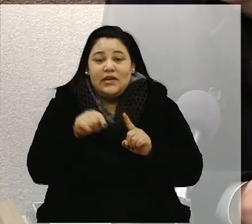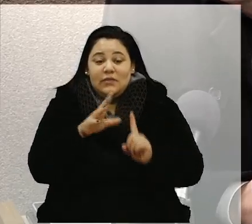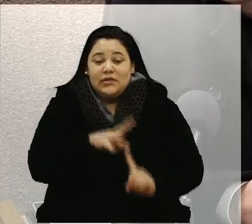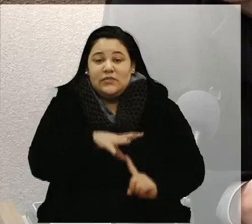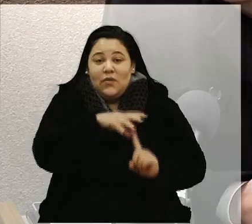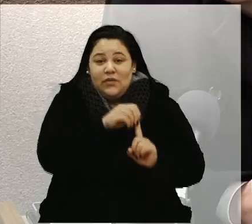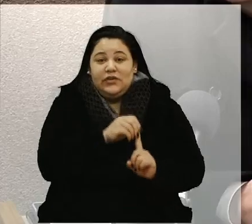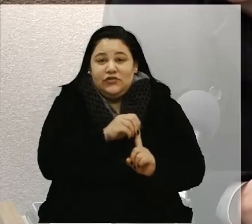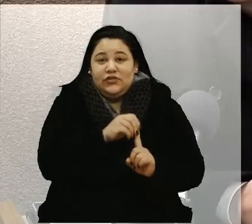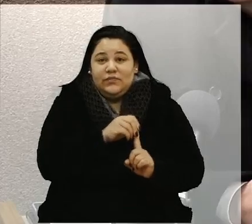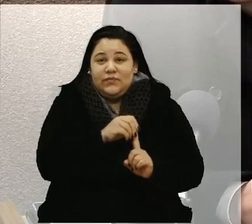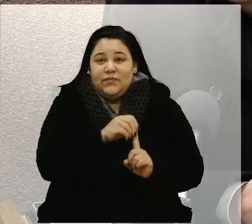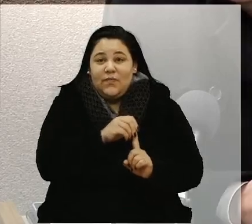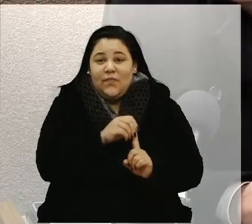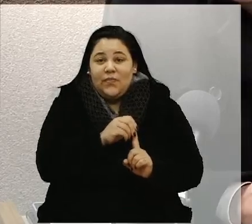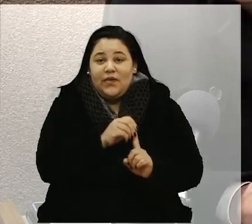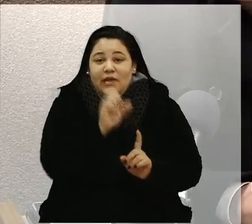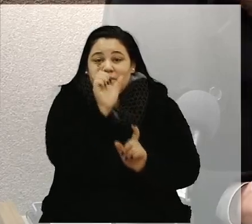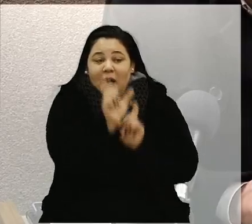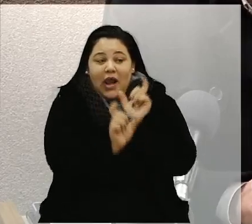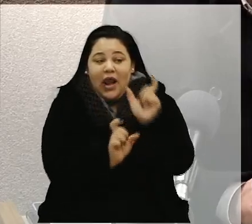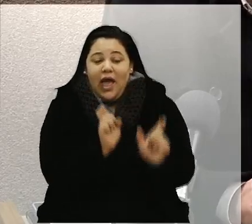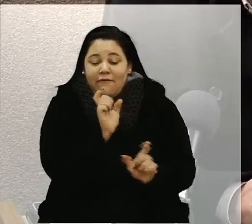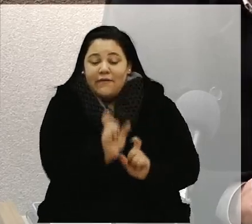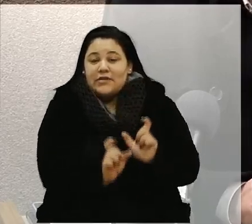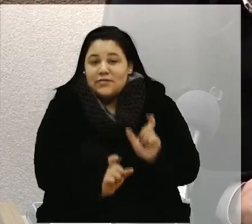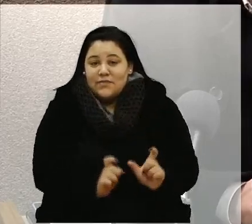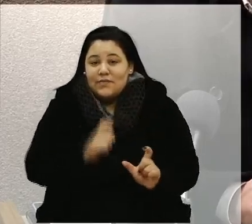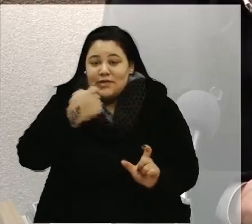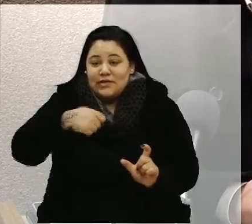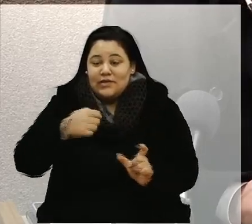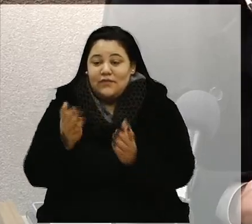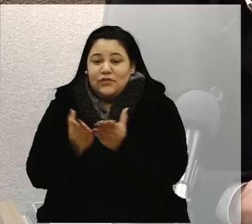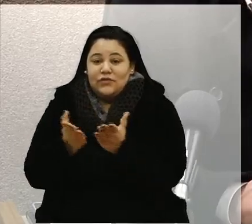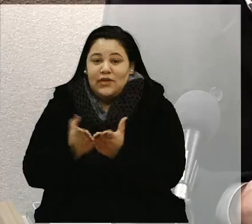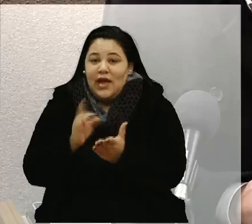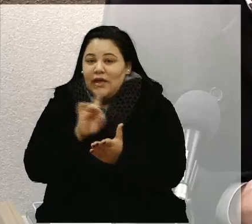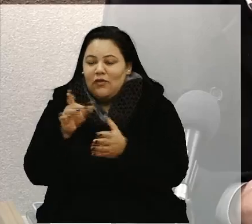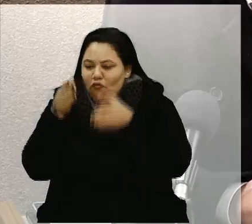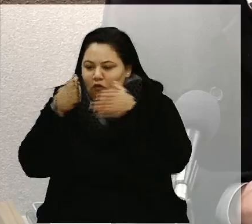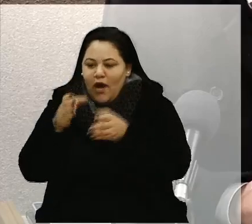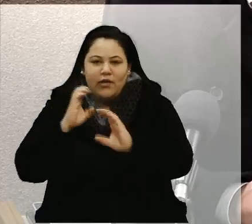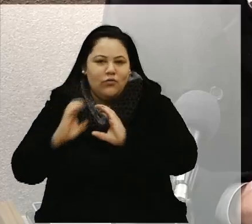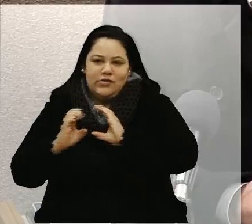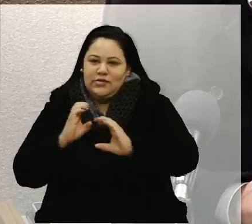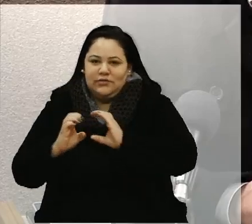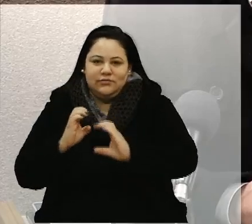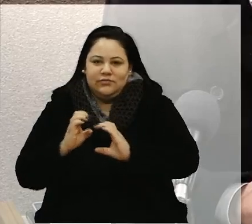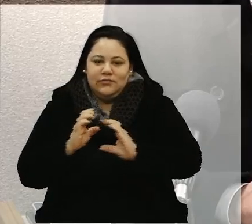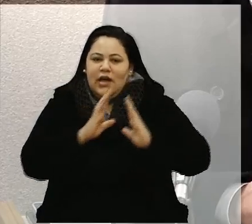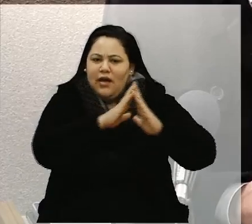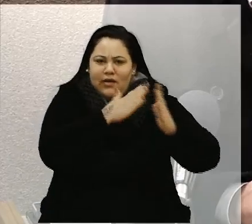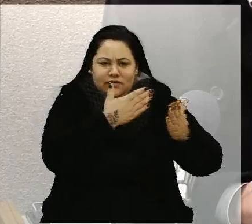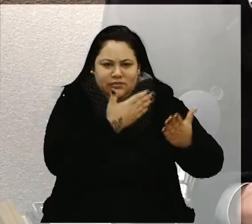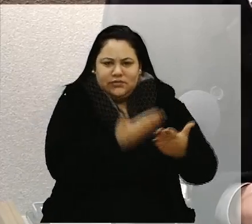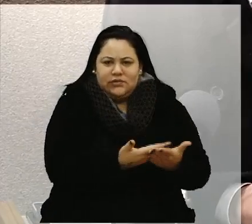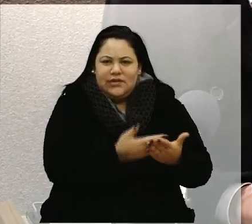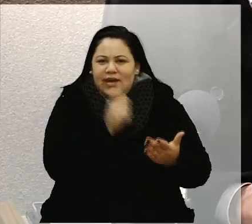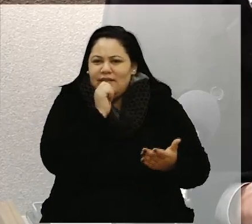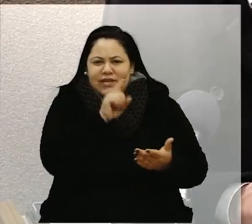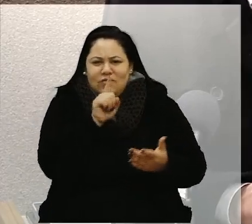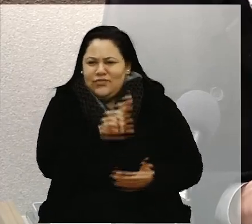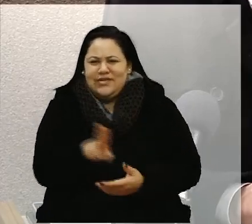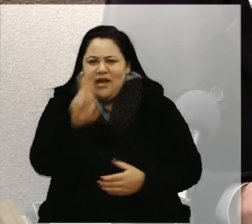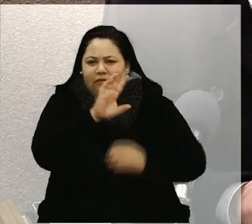da língua deveria ser estudada sem levar em consideração a comunicação. O IASIG, por sua vez, sem ainda utilizar o